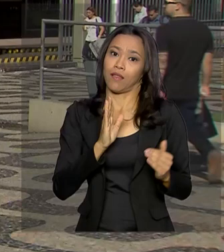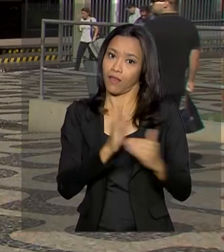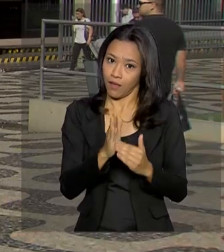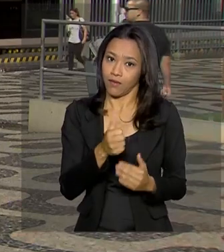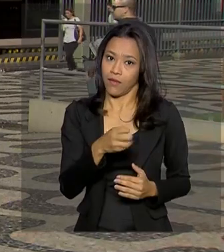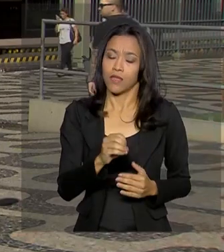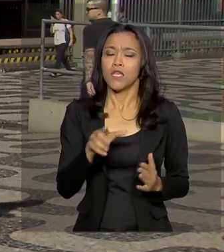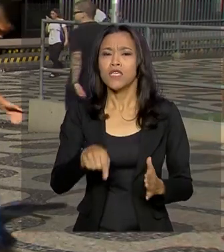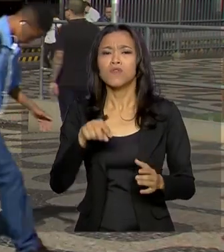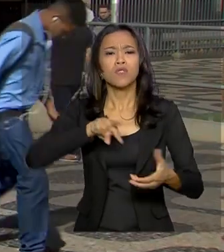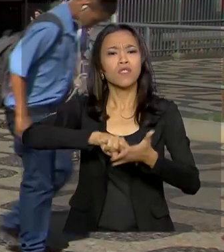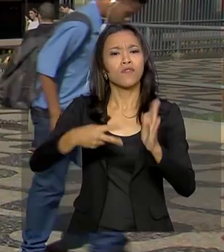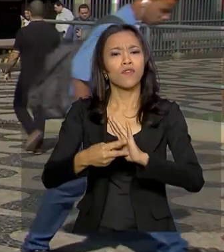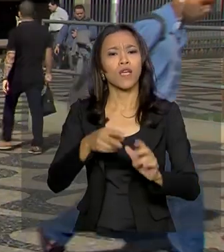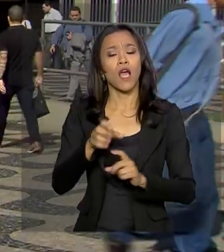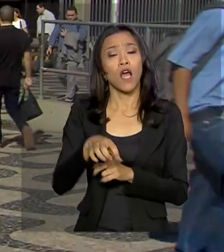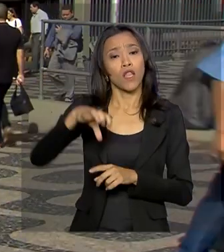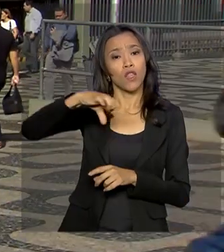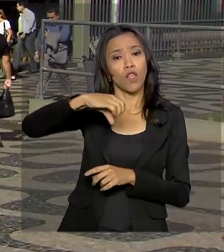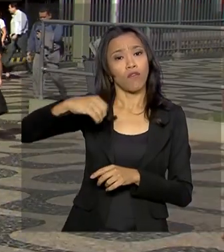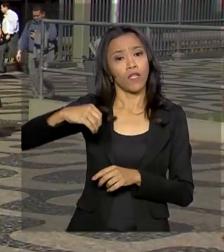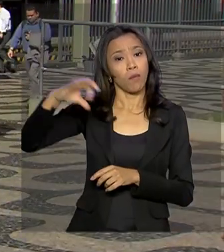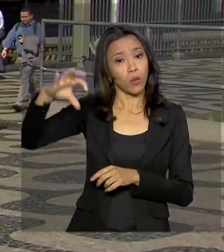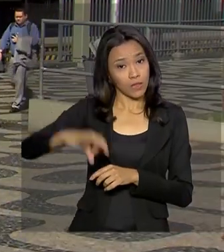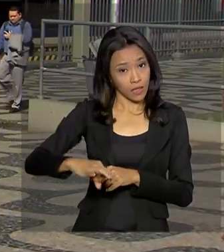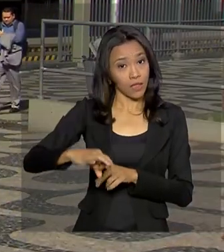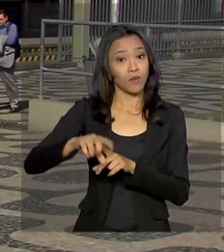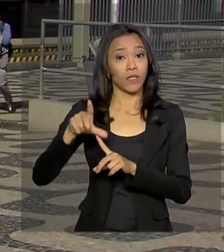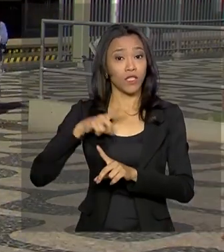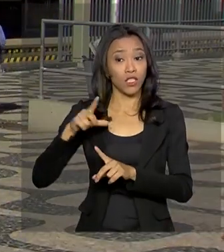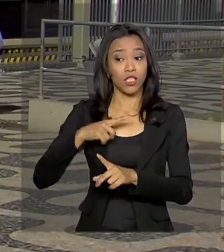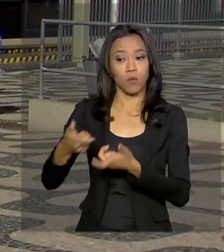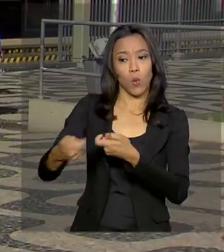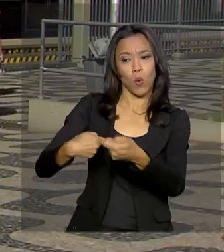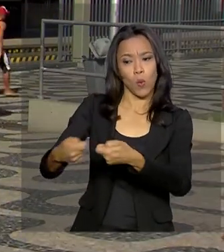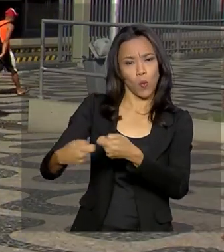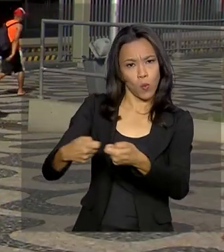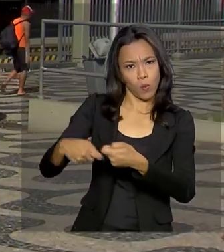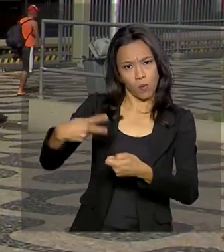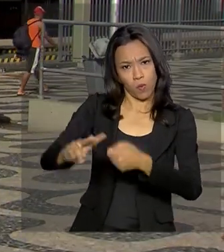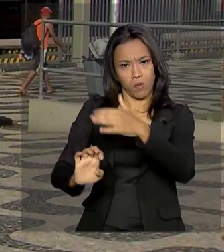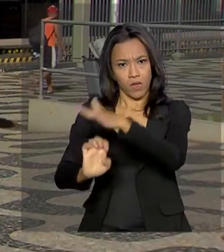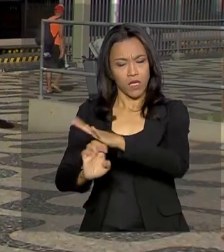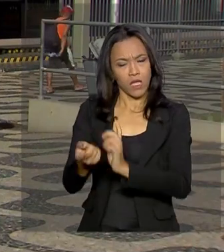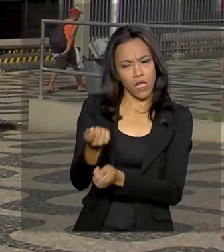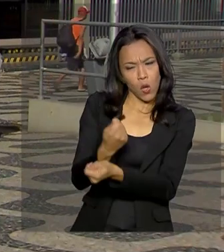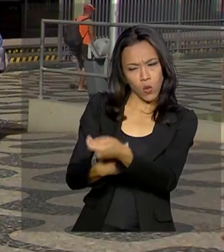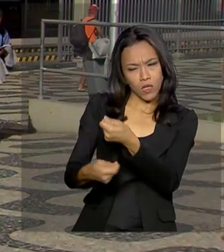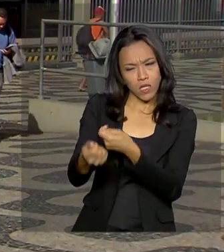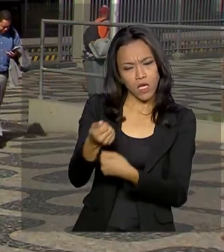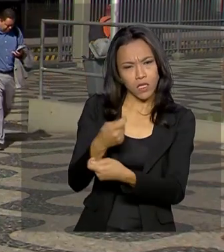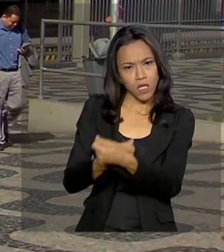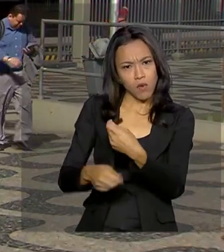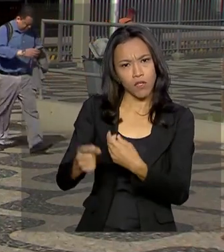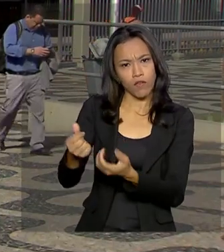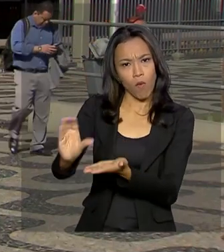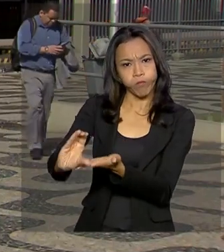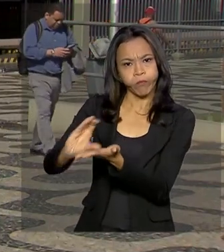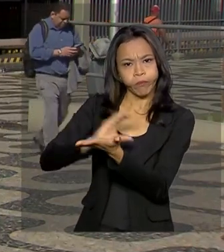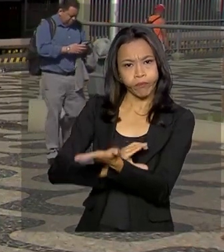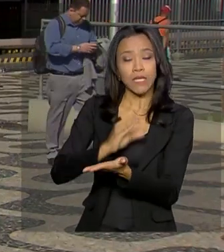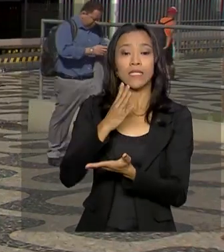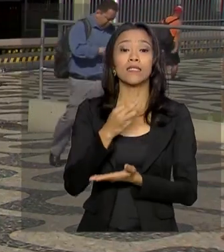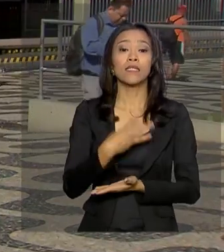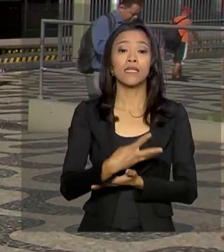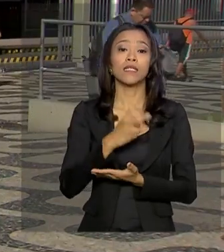à venda de 90% do controle que tinha na transportadora de gás TAG. E essa negociação rendeu a Petrobras 35